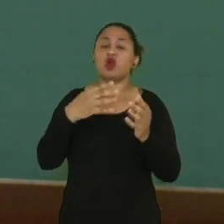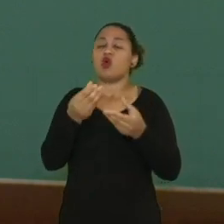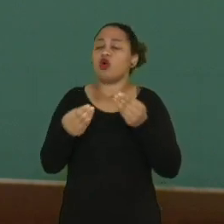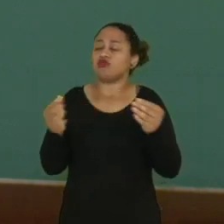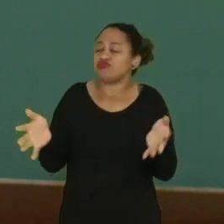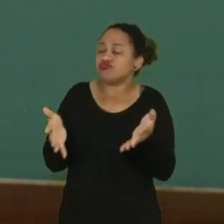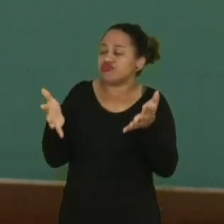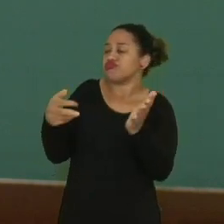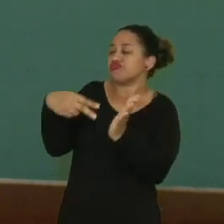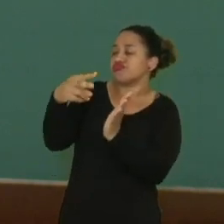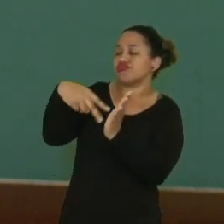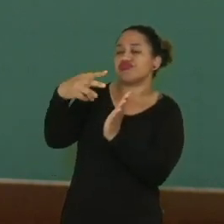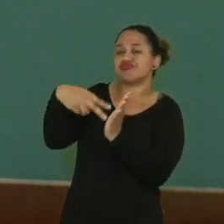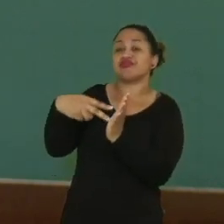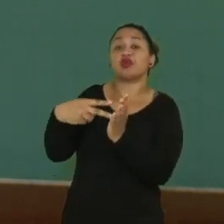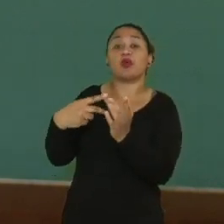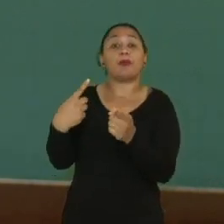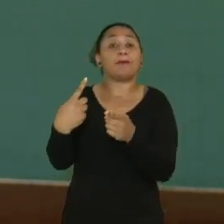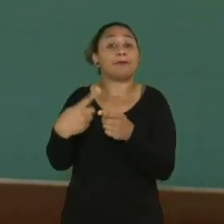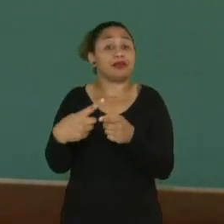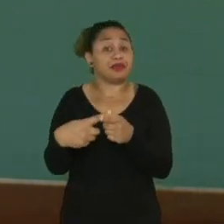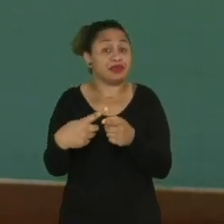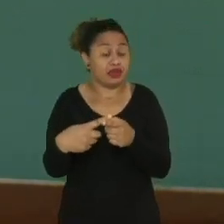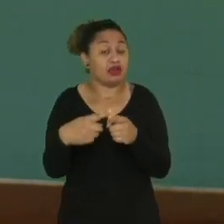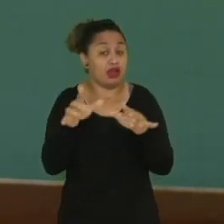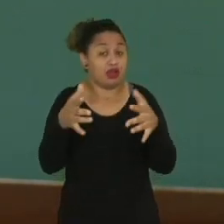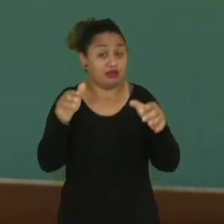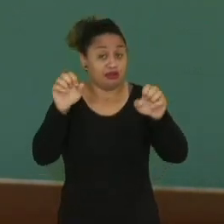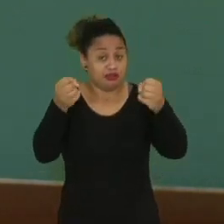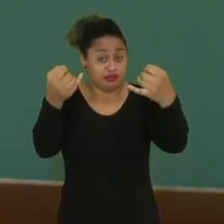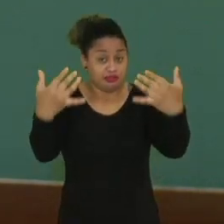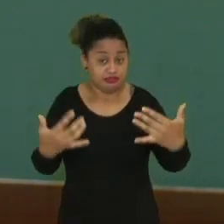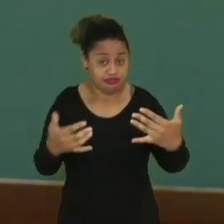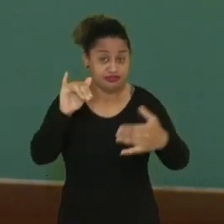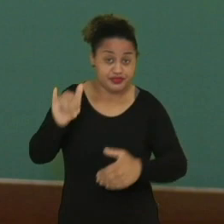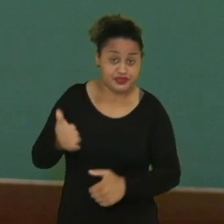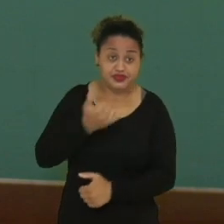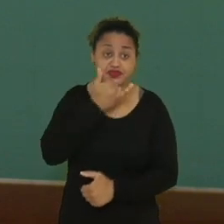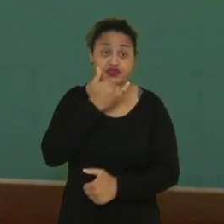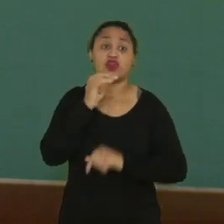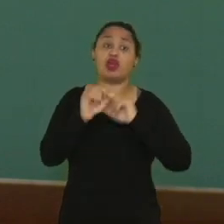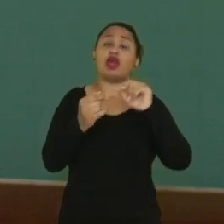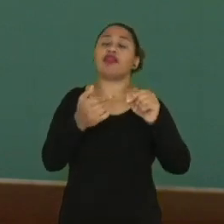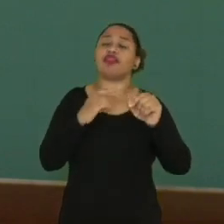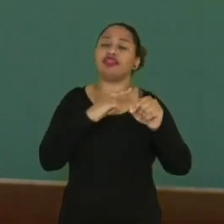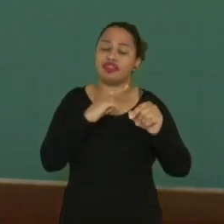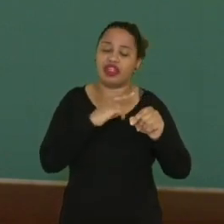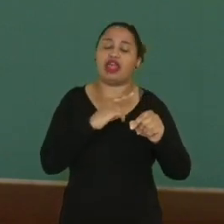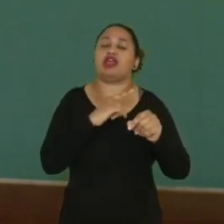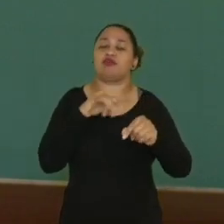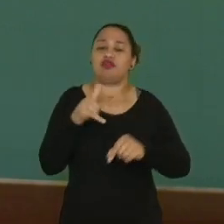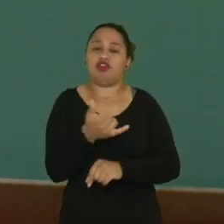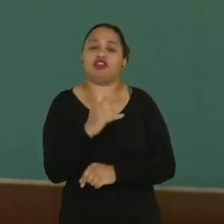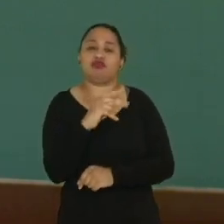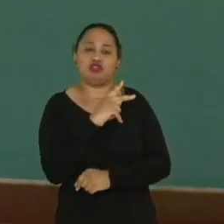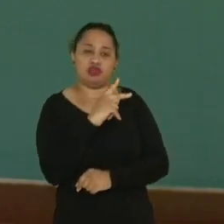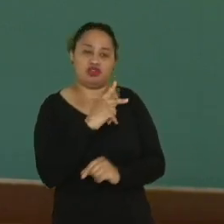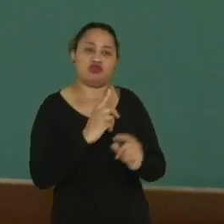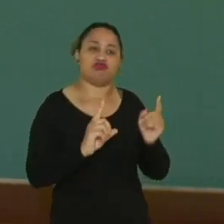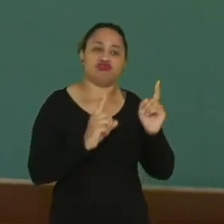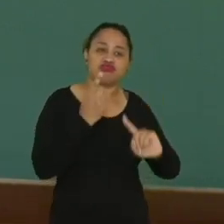estimular a leitura, porque eu justifico agora, ó, traz ganho individual,